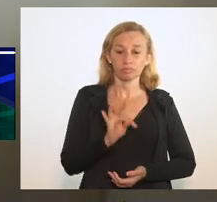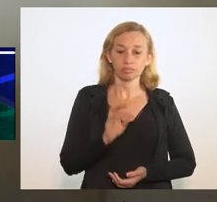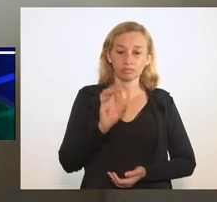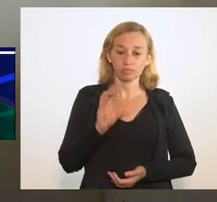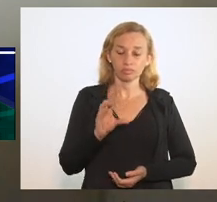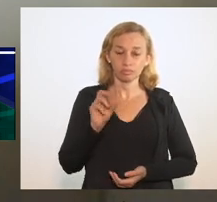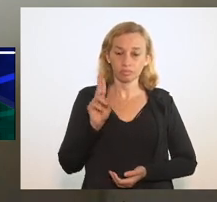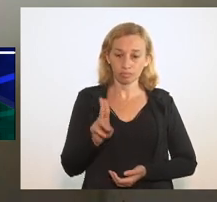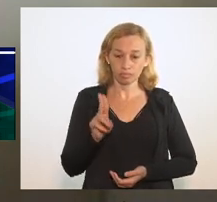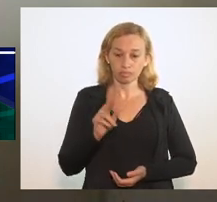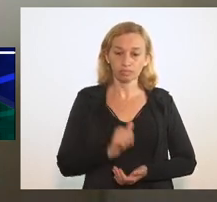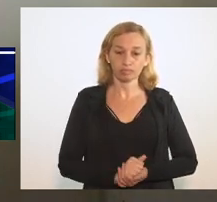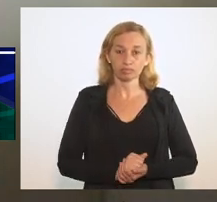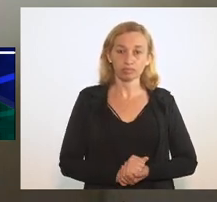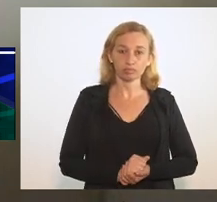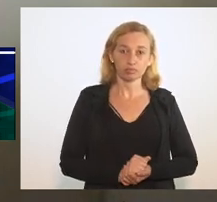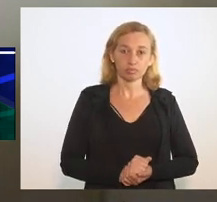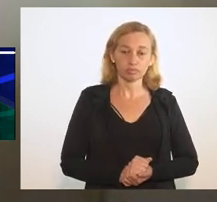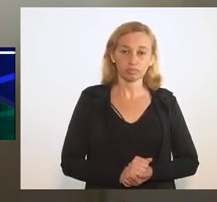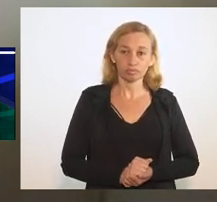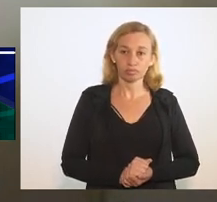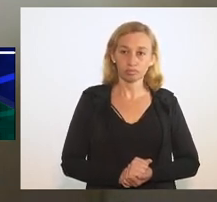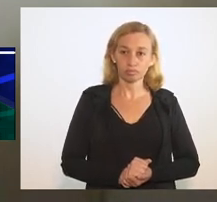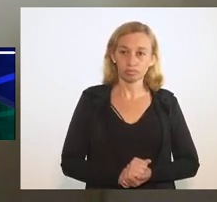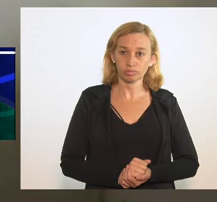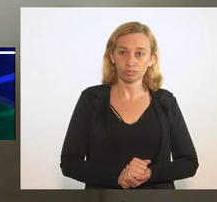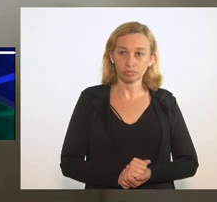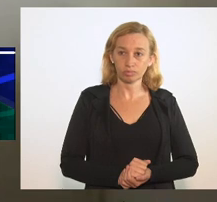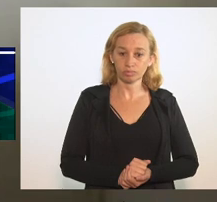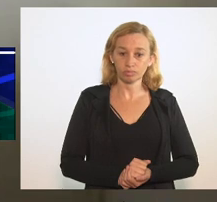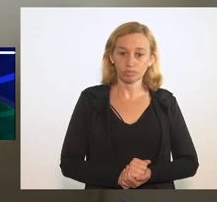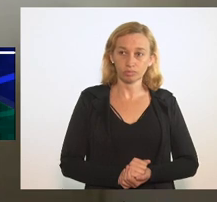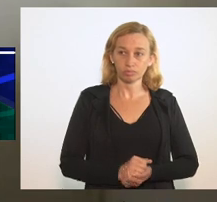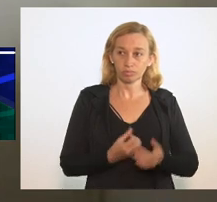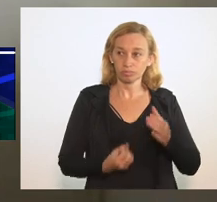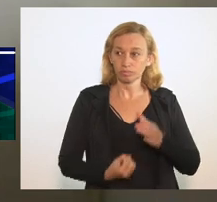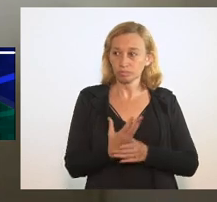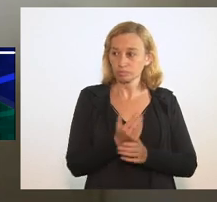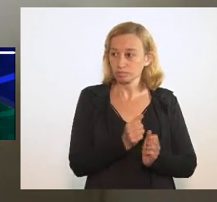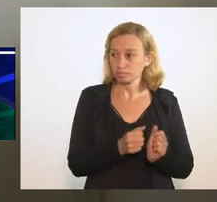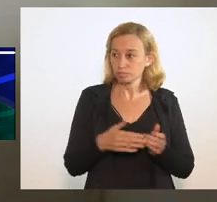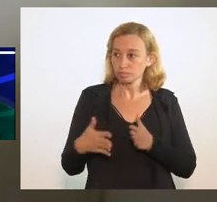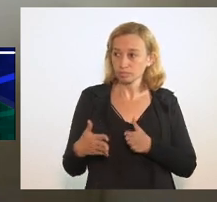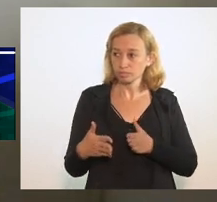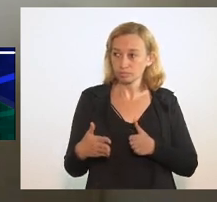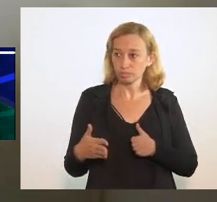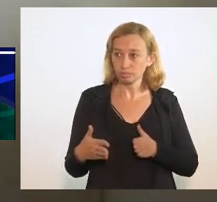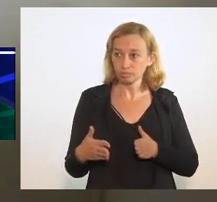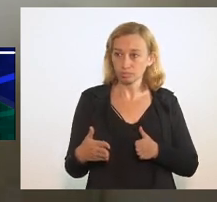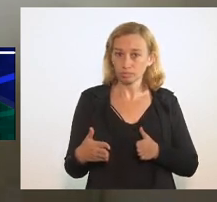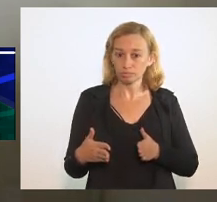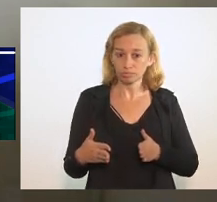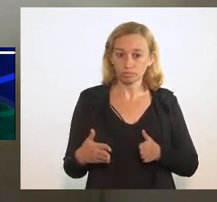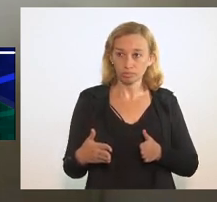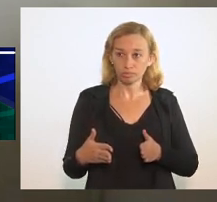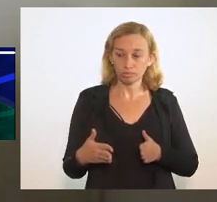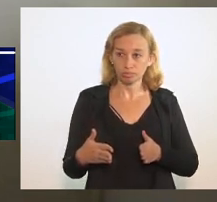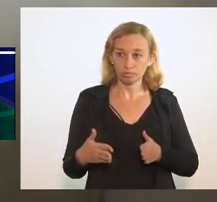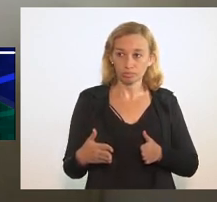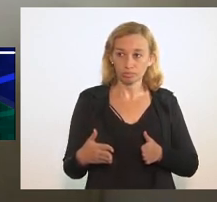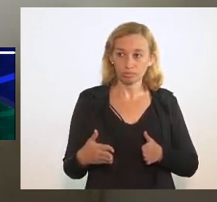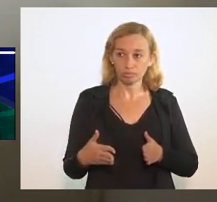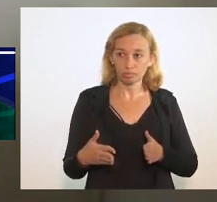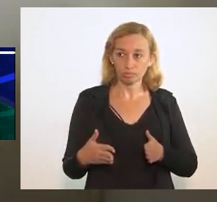e as petroleiras segurariam a produção nos poços de menor